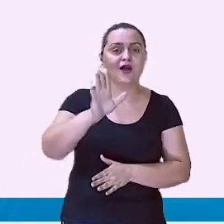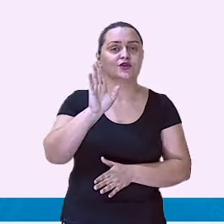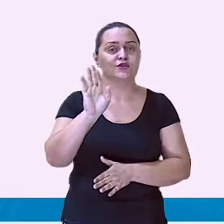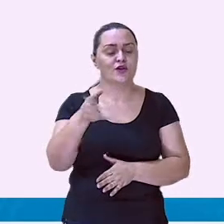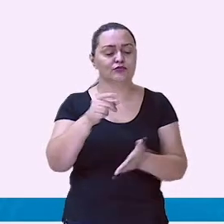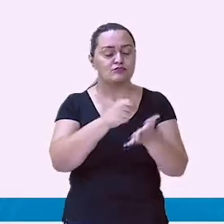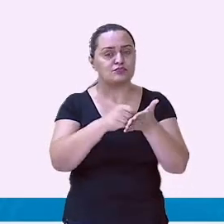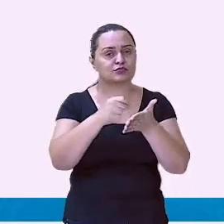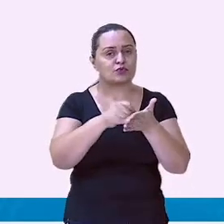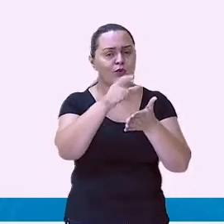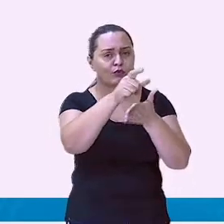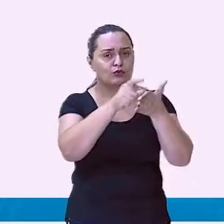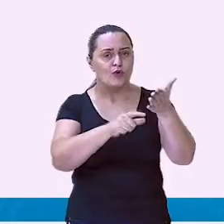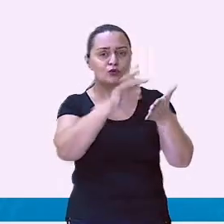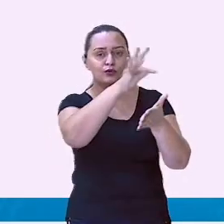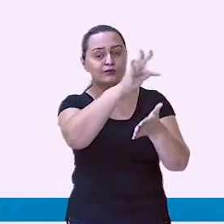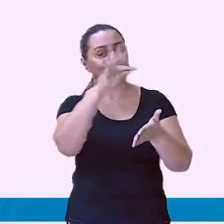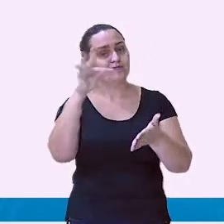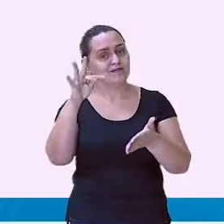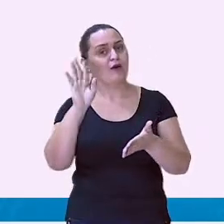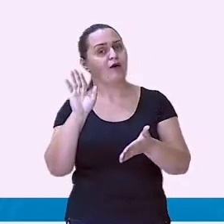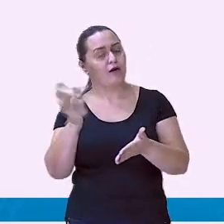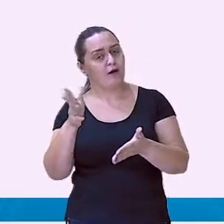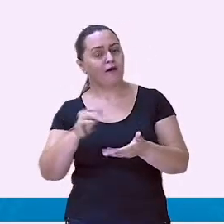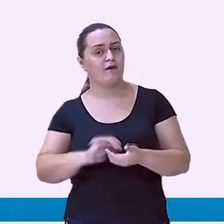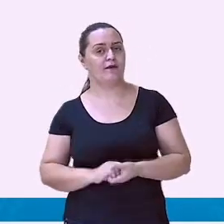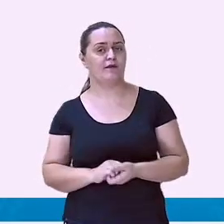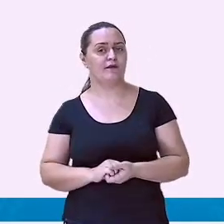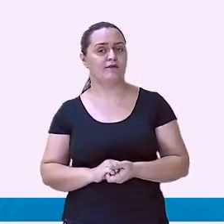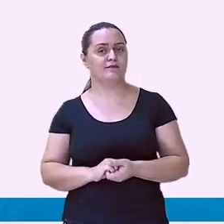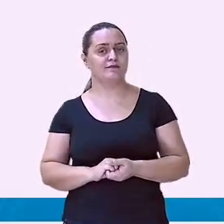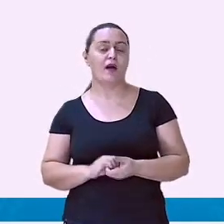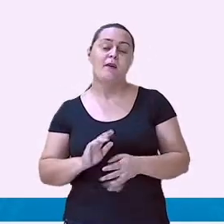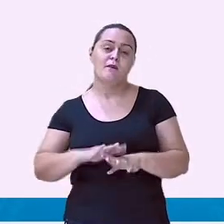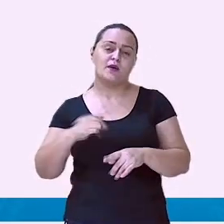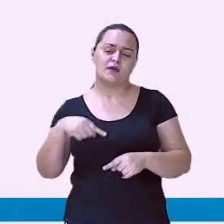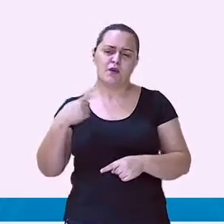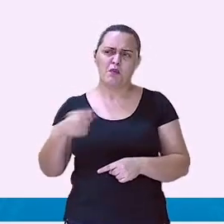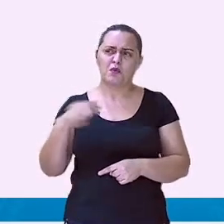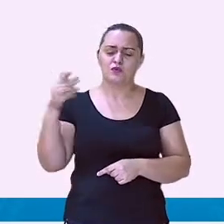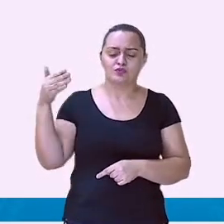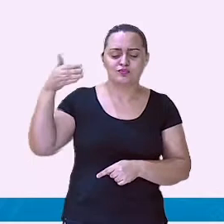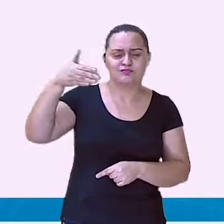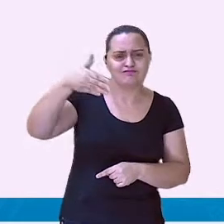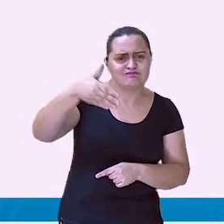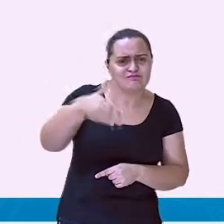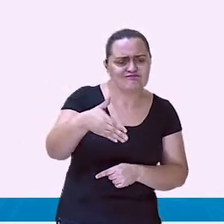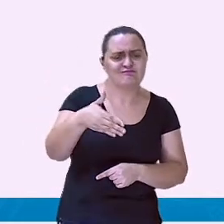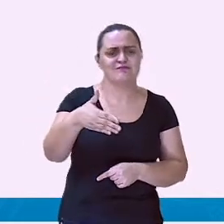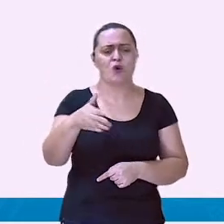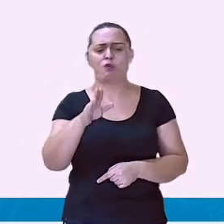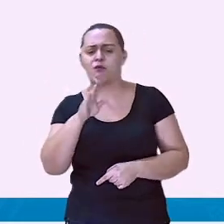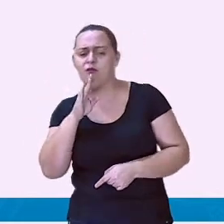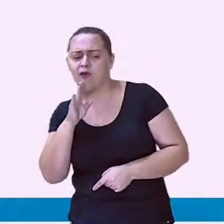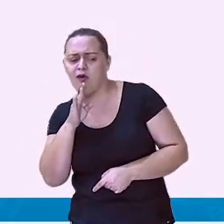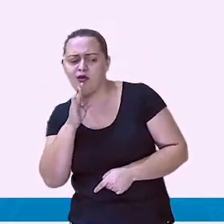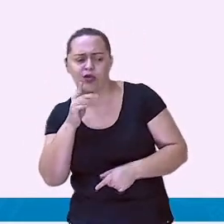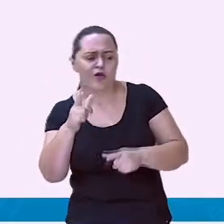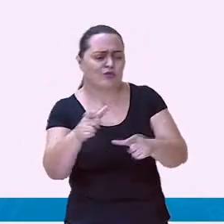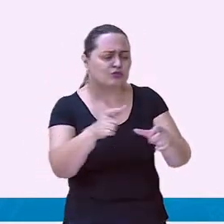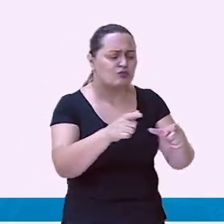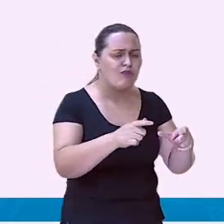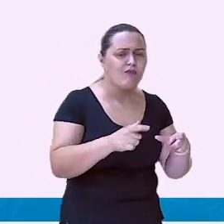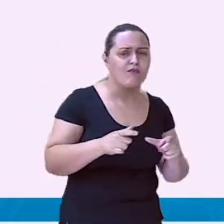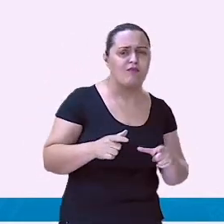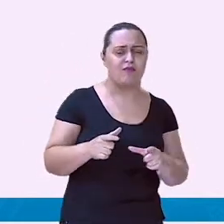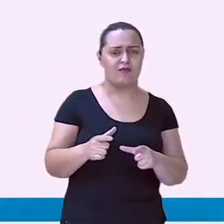mais, que aí eles foram adentrando. Mas nós vamos ver isso. Tá? Então, tudo